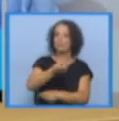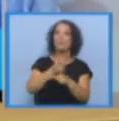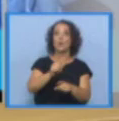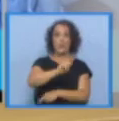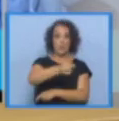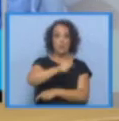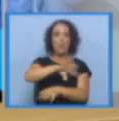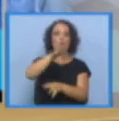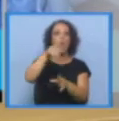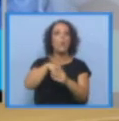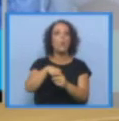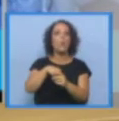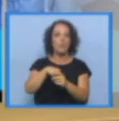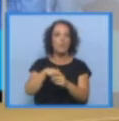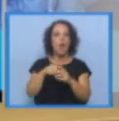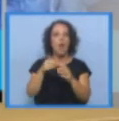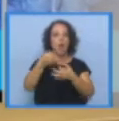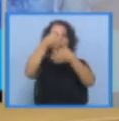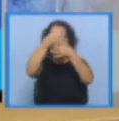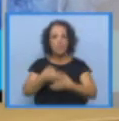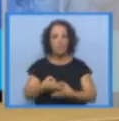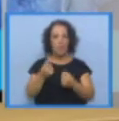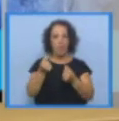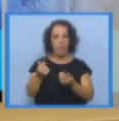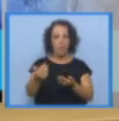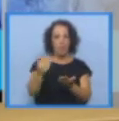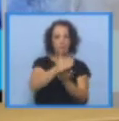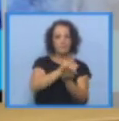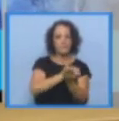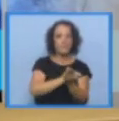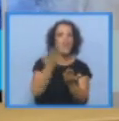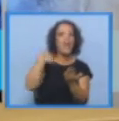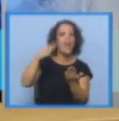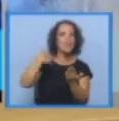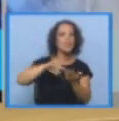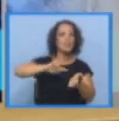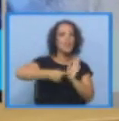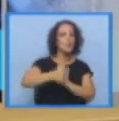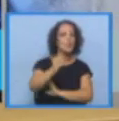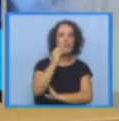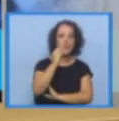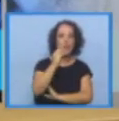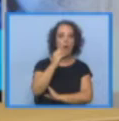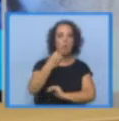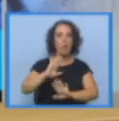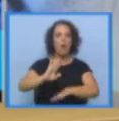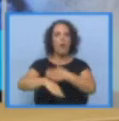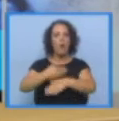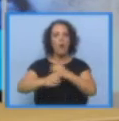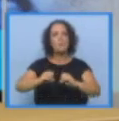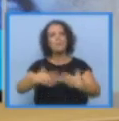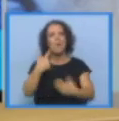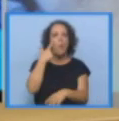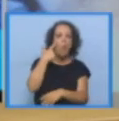incluía uma receita original económica que nunca tinha sido testada e, pelos vistos, durante os primeiros anos ainda testou mais ou menos